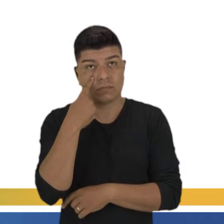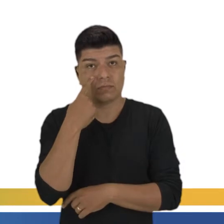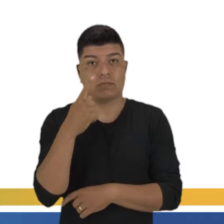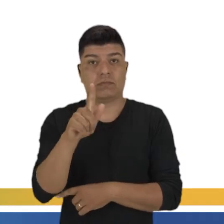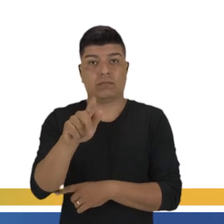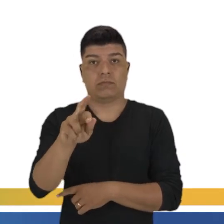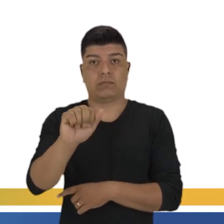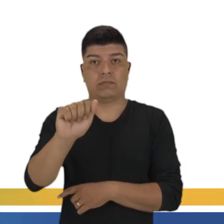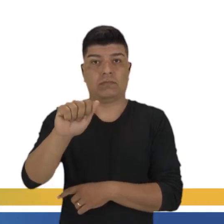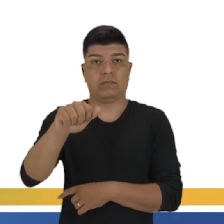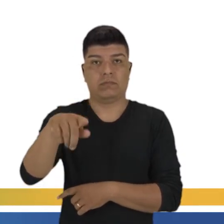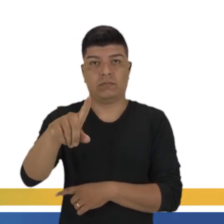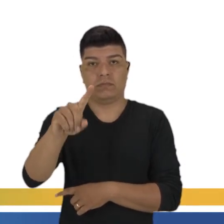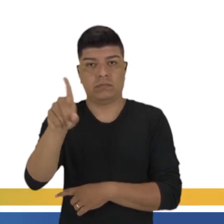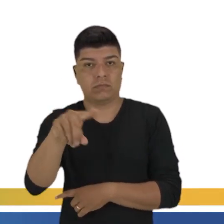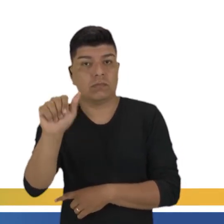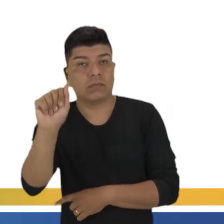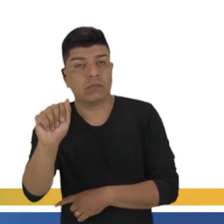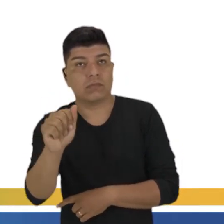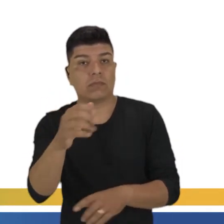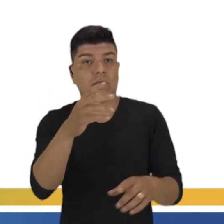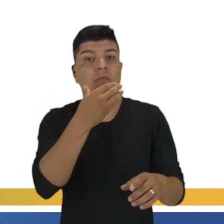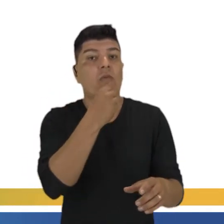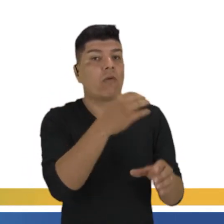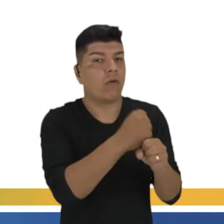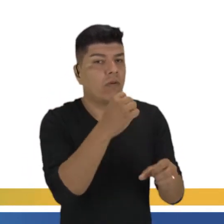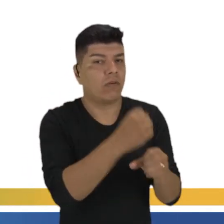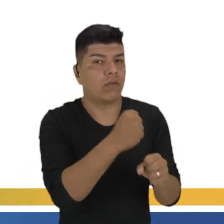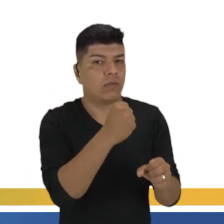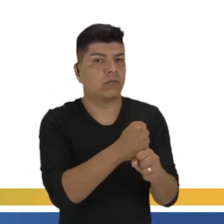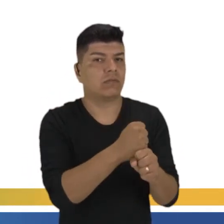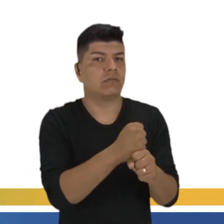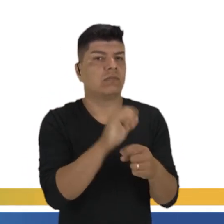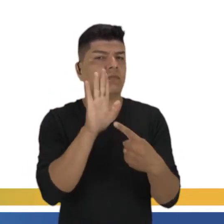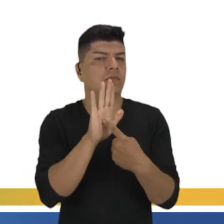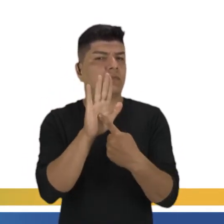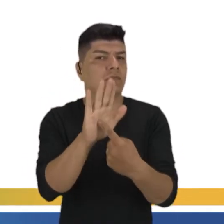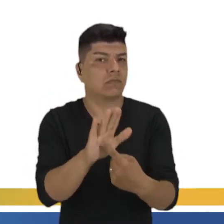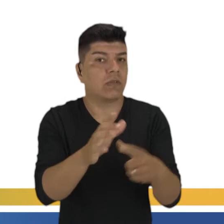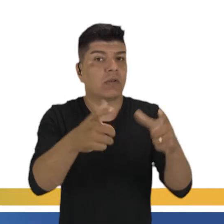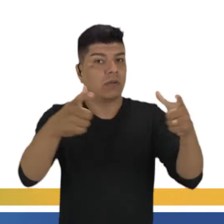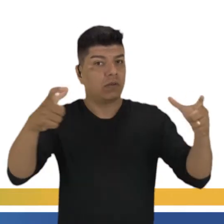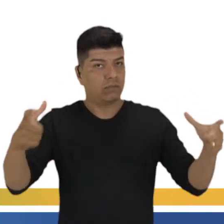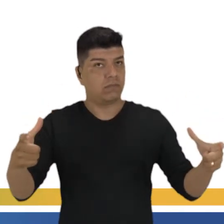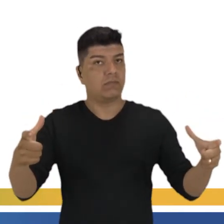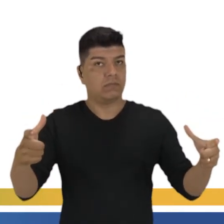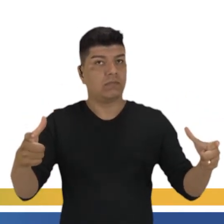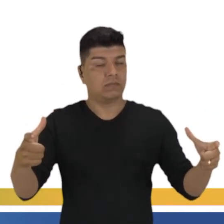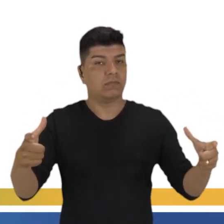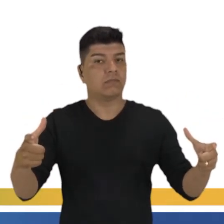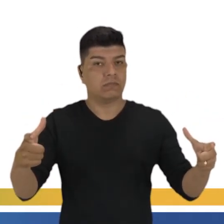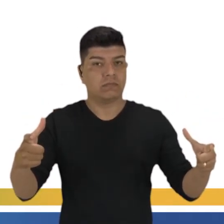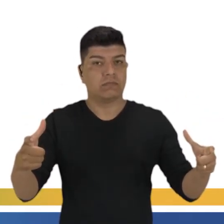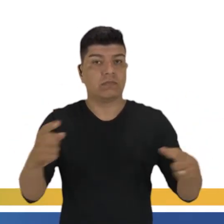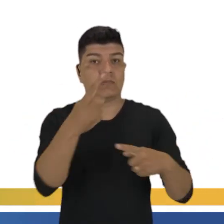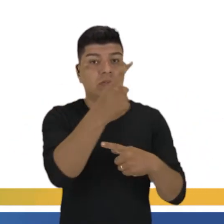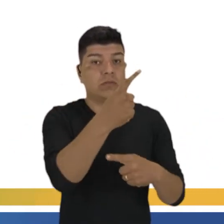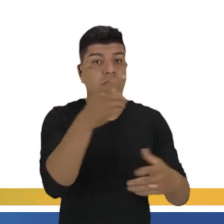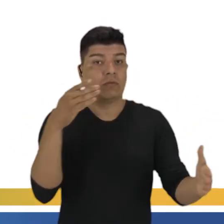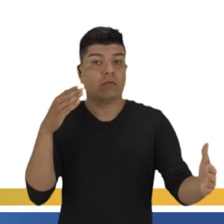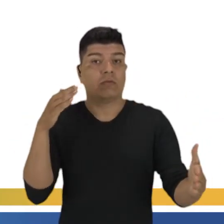grandeza pedreiro, ela está disposta de forma crescente. Ela vai de 1